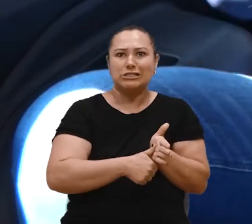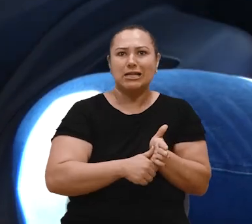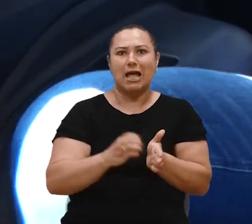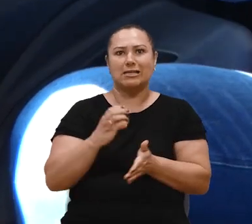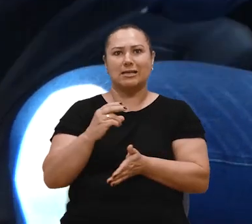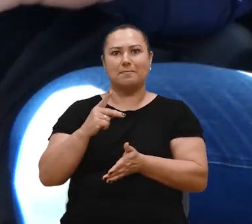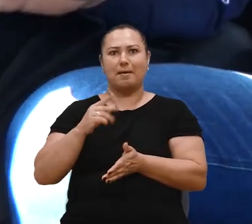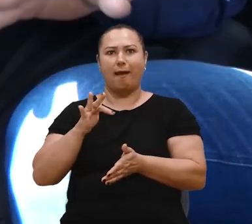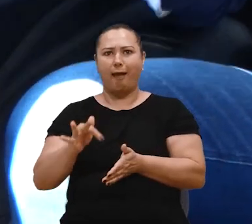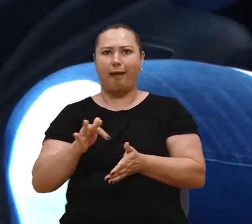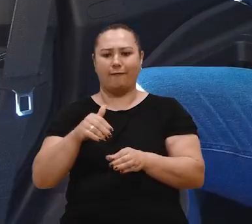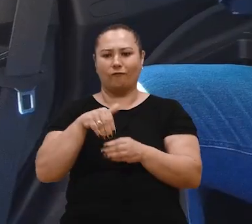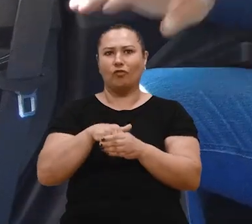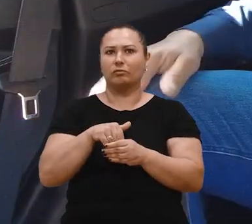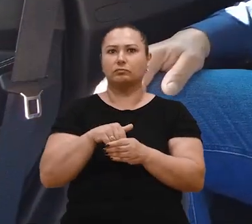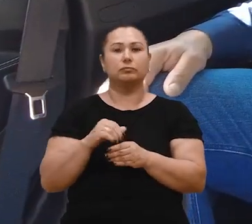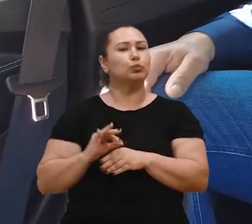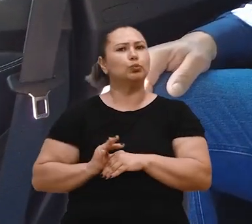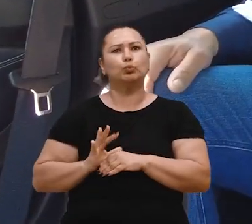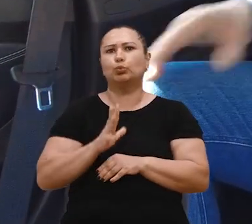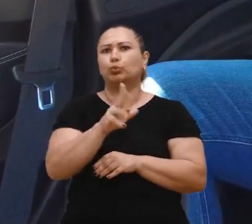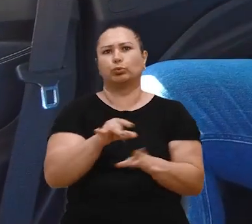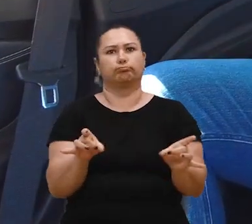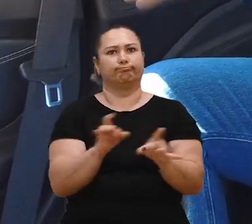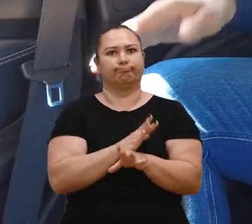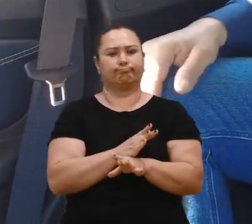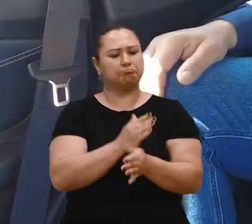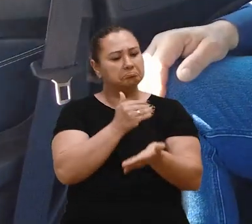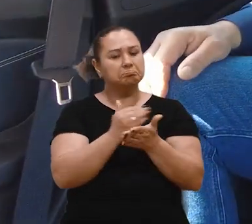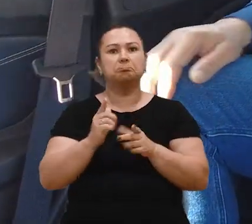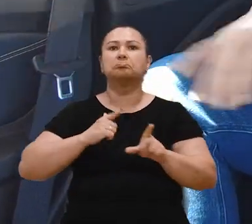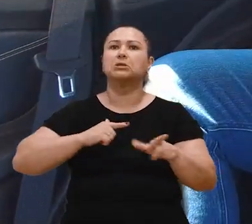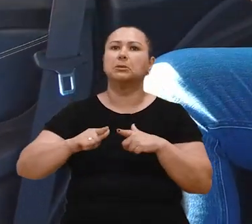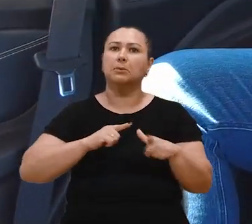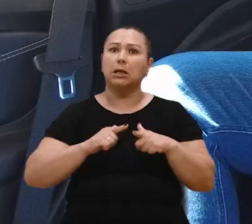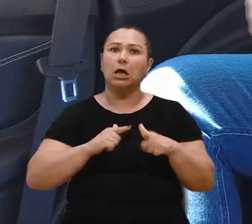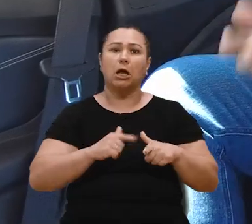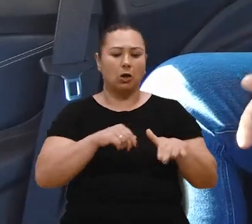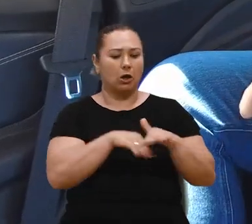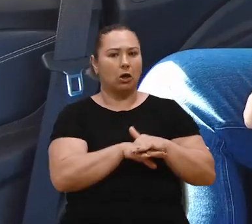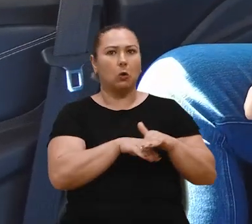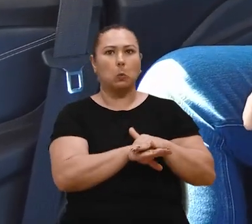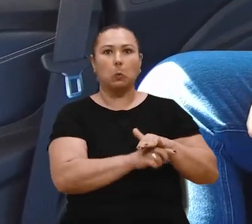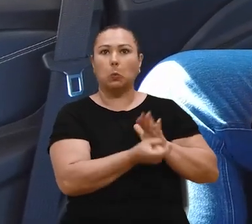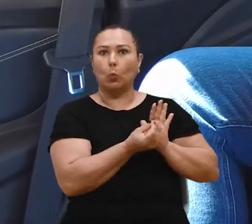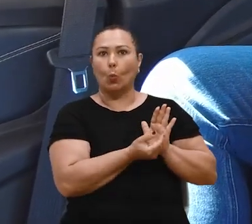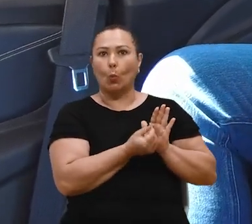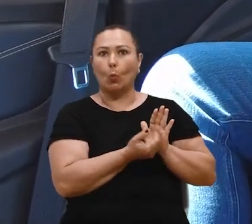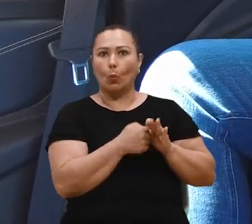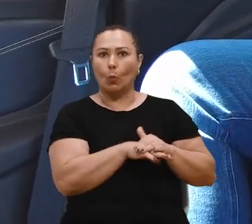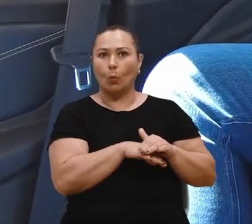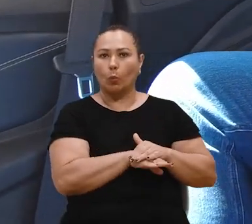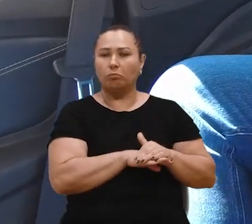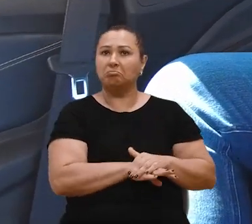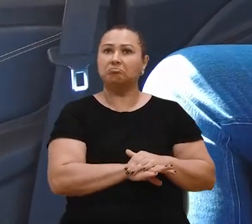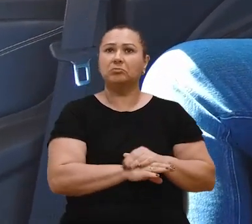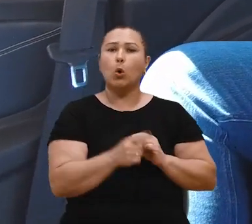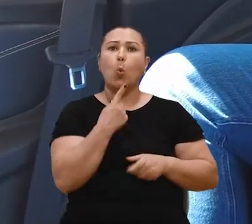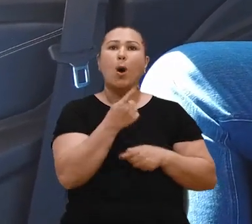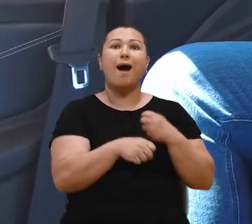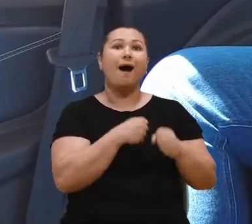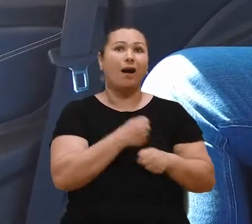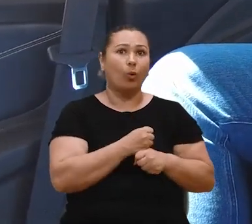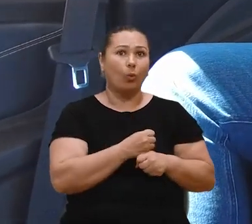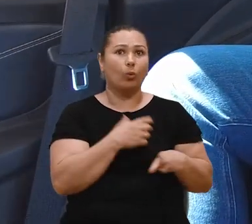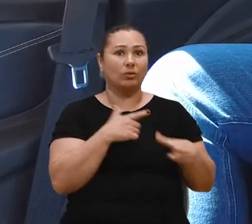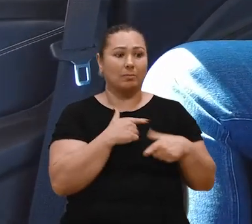título de eleitor, tudo eu tinha, né, em 30 dias. E aí comecei a trabalhar e comecei a guardar dinheiro. Em um ano que eu